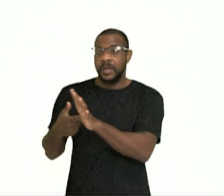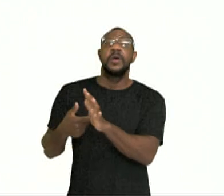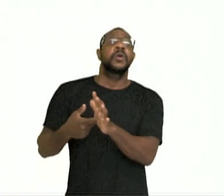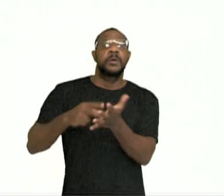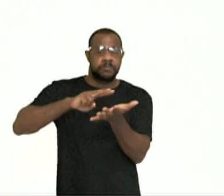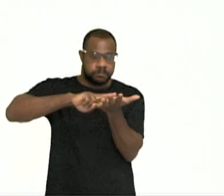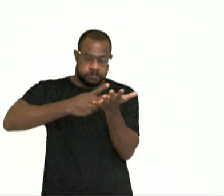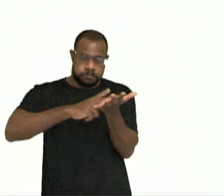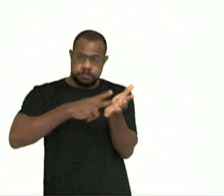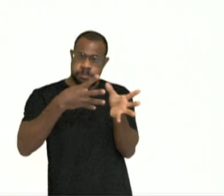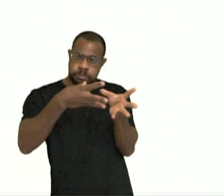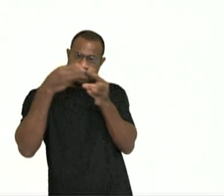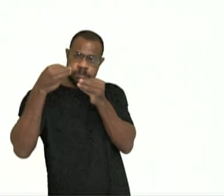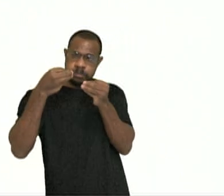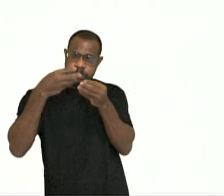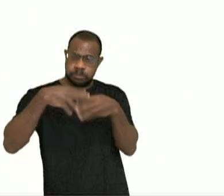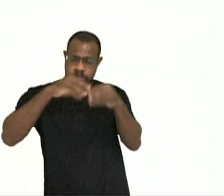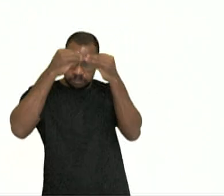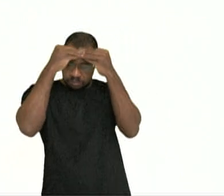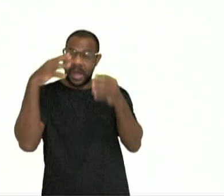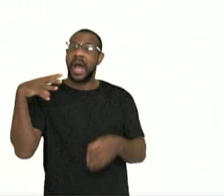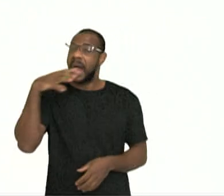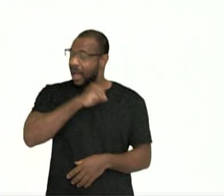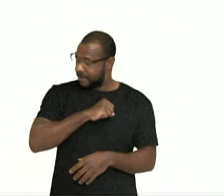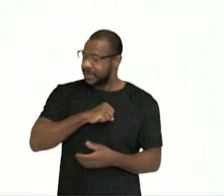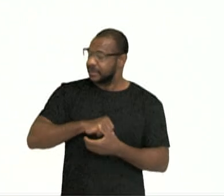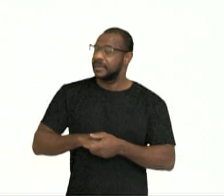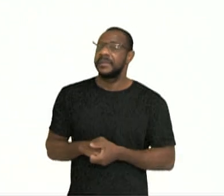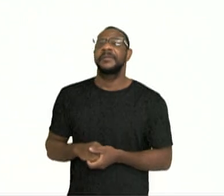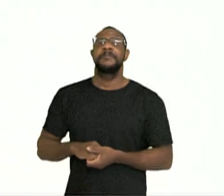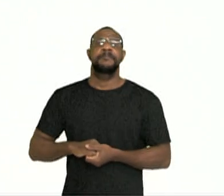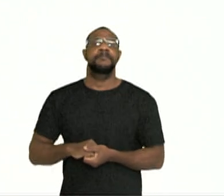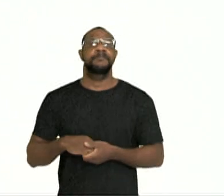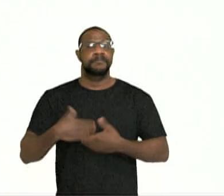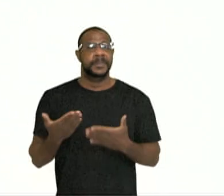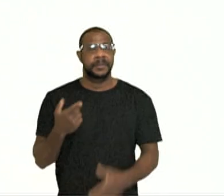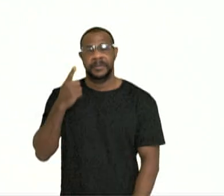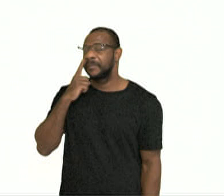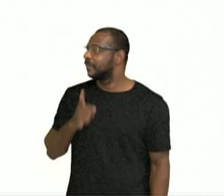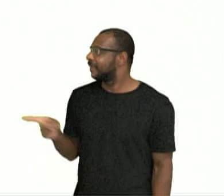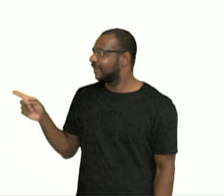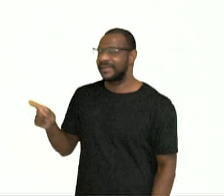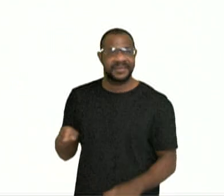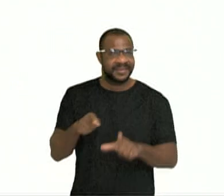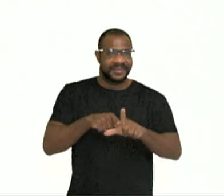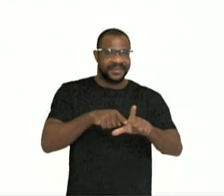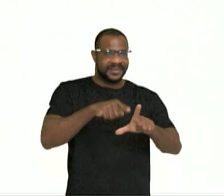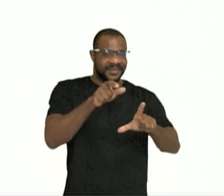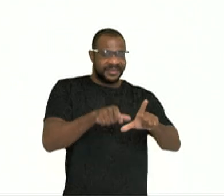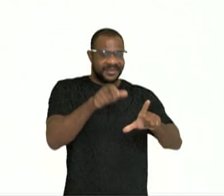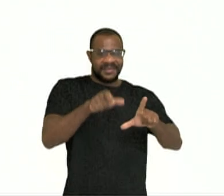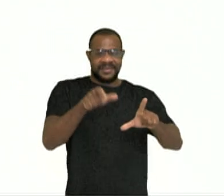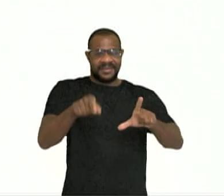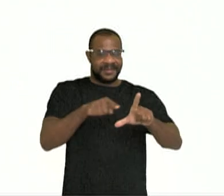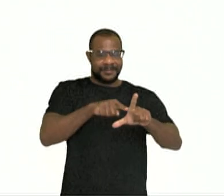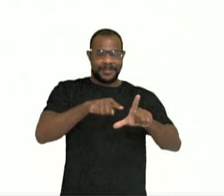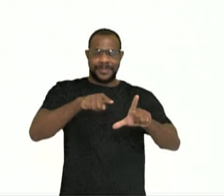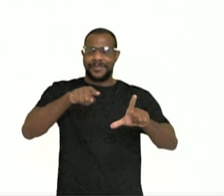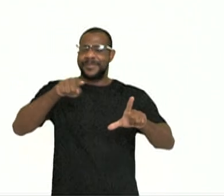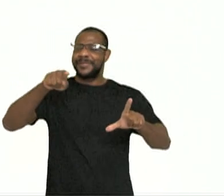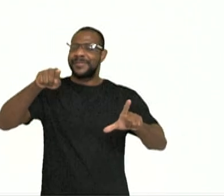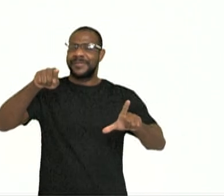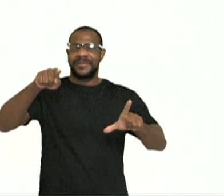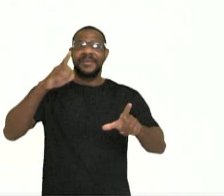de forma mais atrativa, rápida e objetiva. Então, observe aqui alguns modelinhos aqui, né, de gráfico que nós